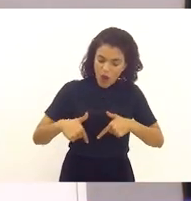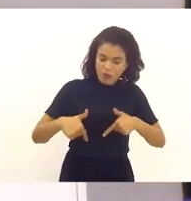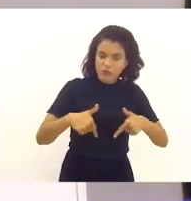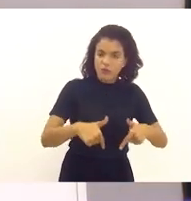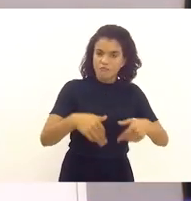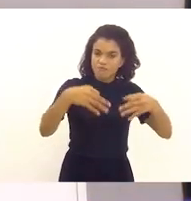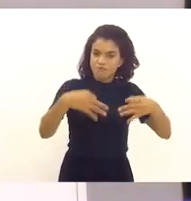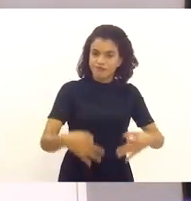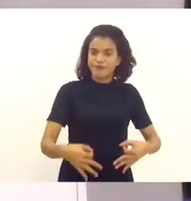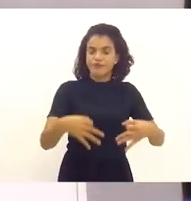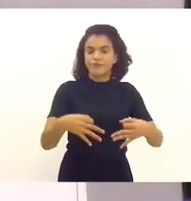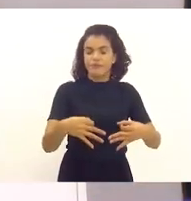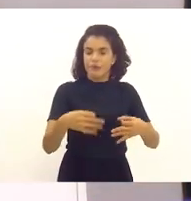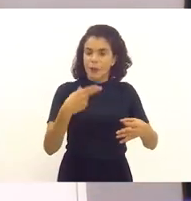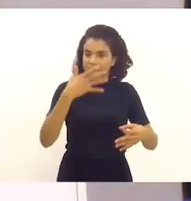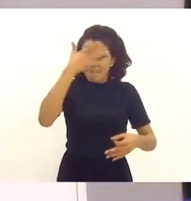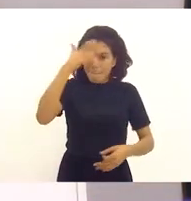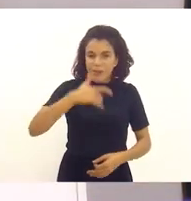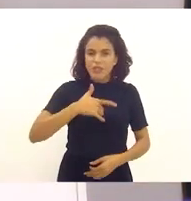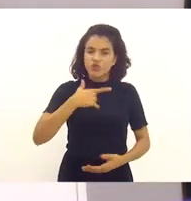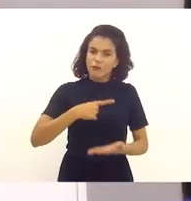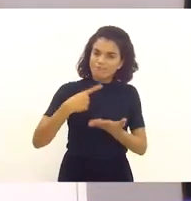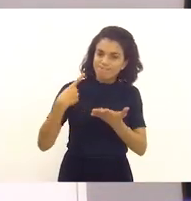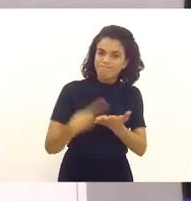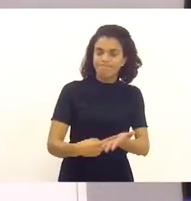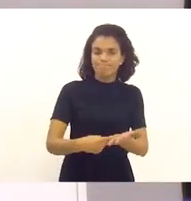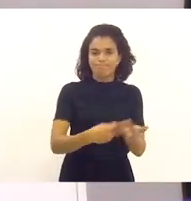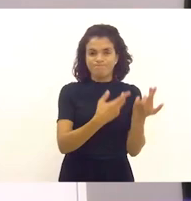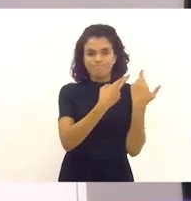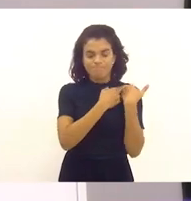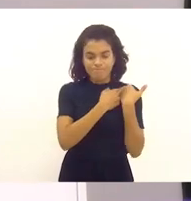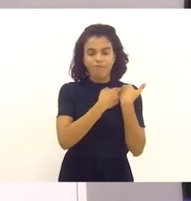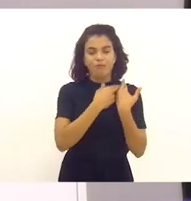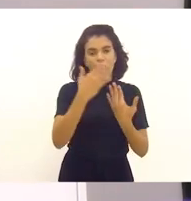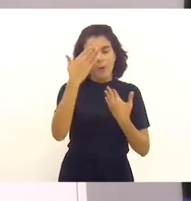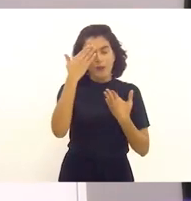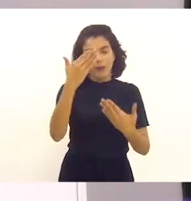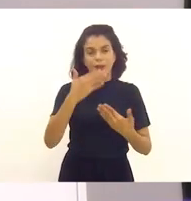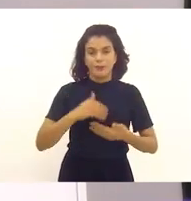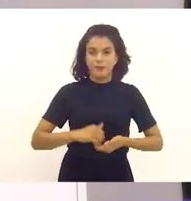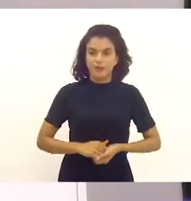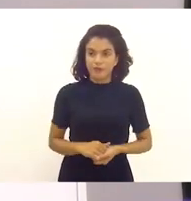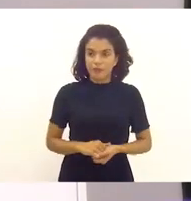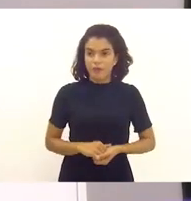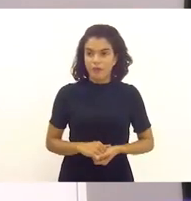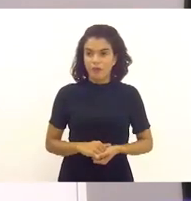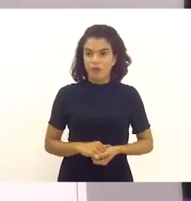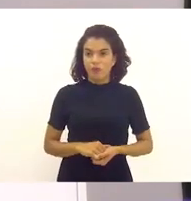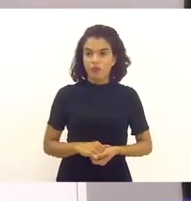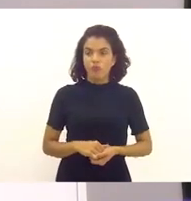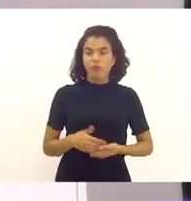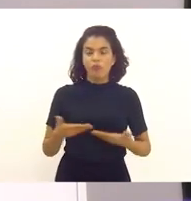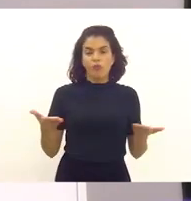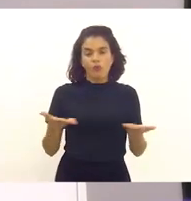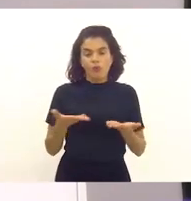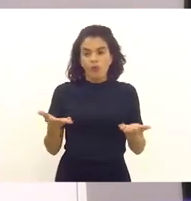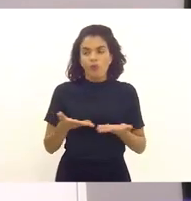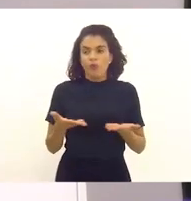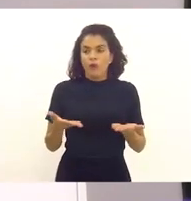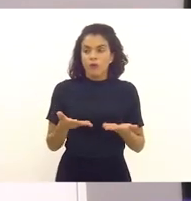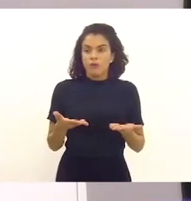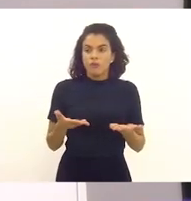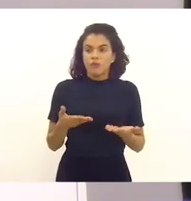contundente uma pessoa tão comprometida Quanto a senhora doutora Gabriela muito obrigada dizer é que